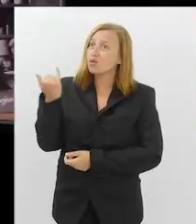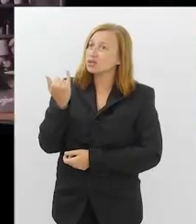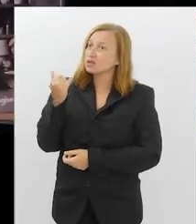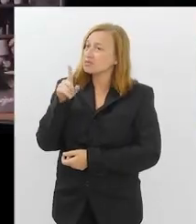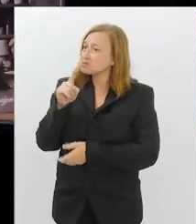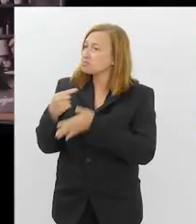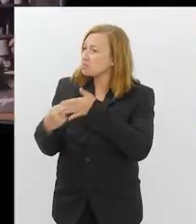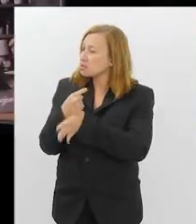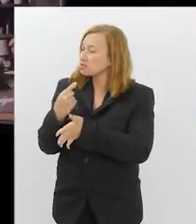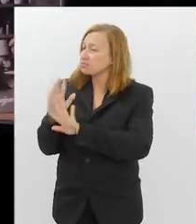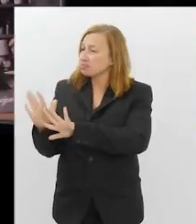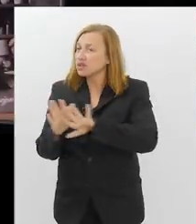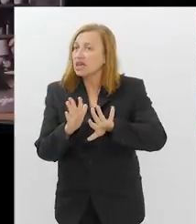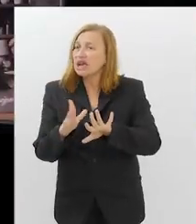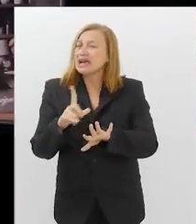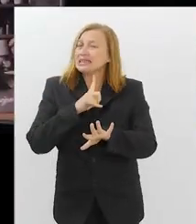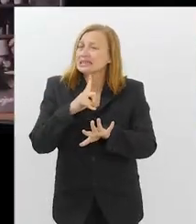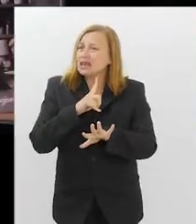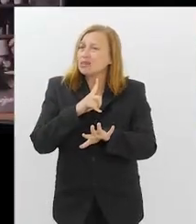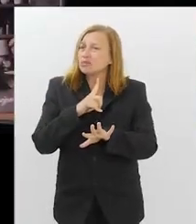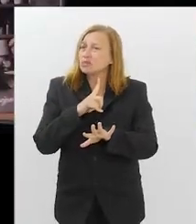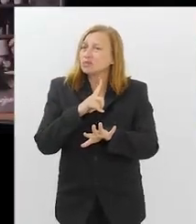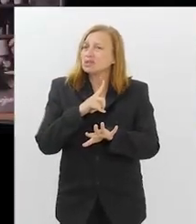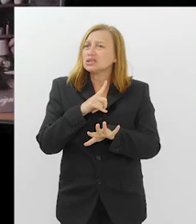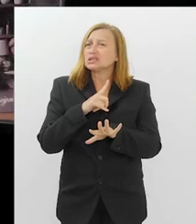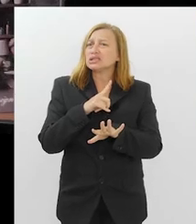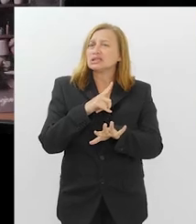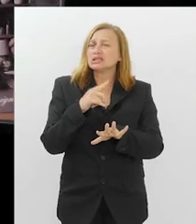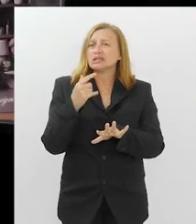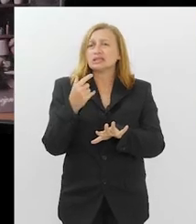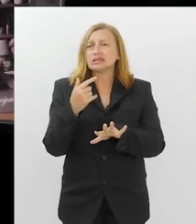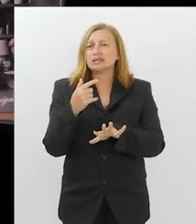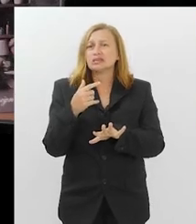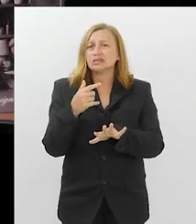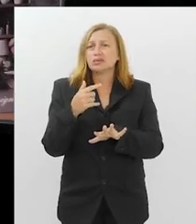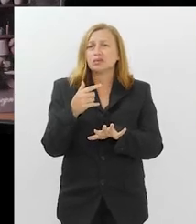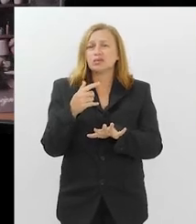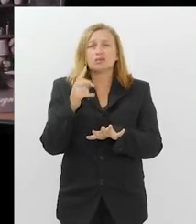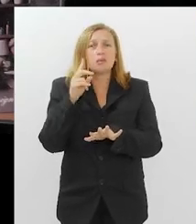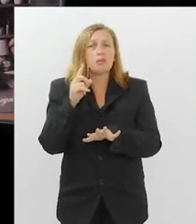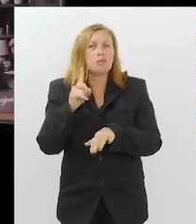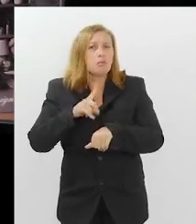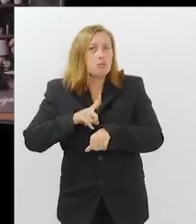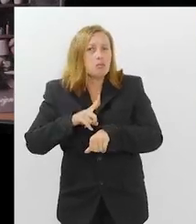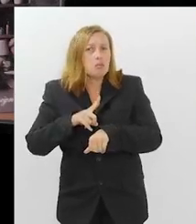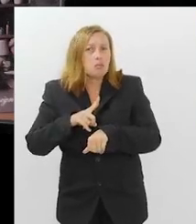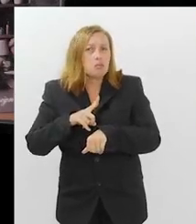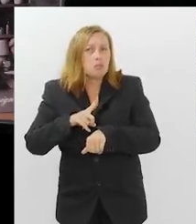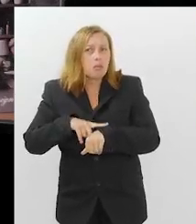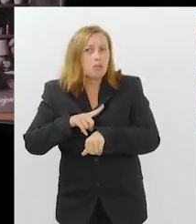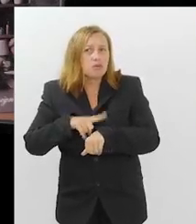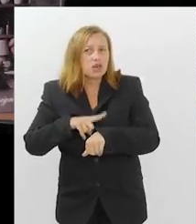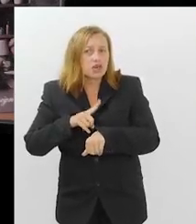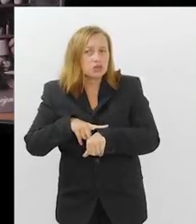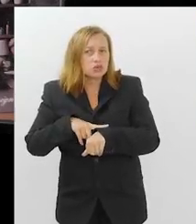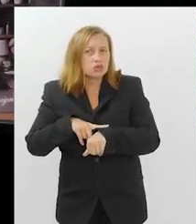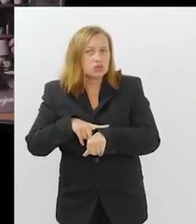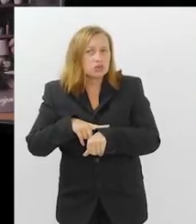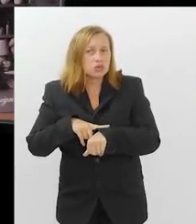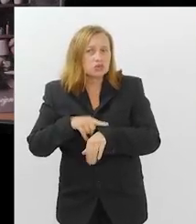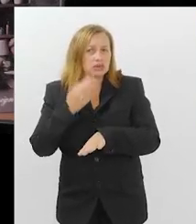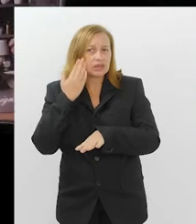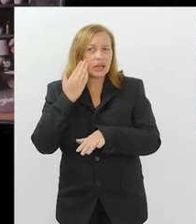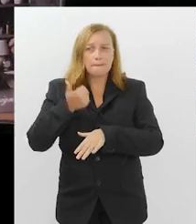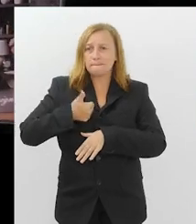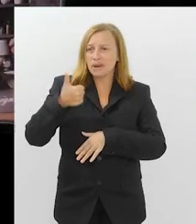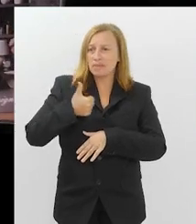sua indagação. Porque nós temos que ter alguns recortes sobre isso. O primeiro é a questão dos